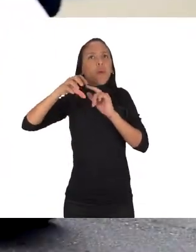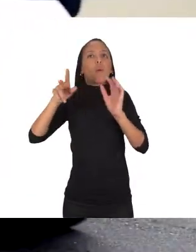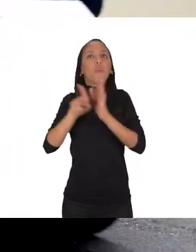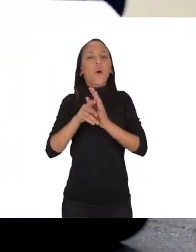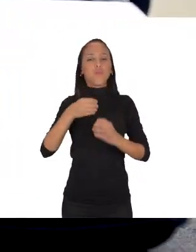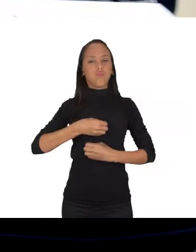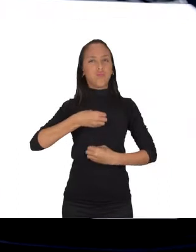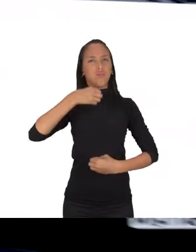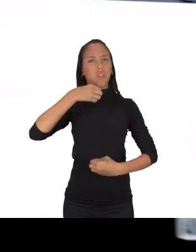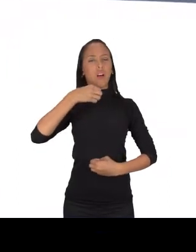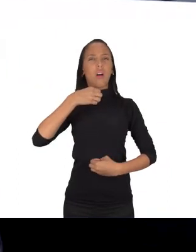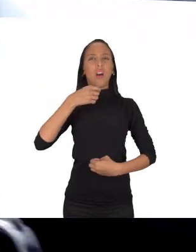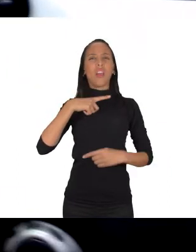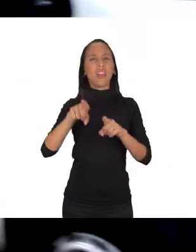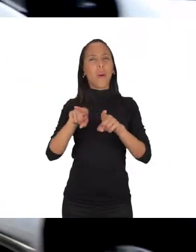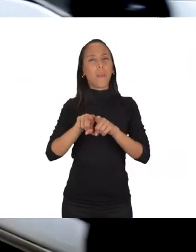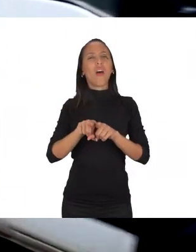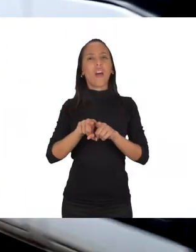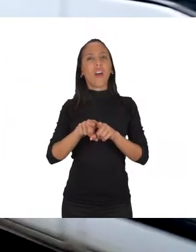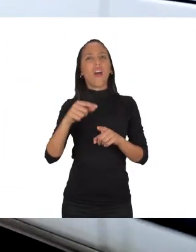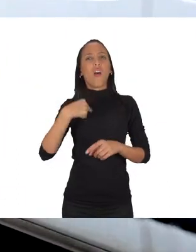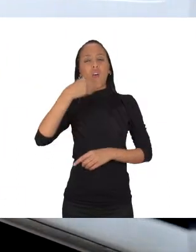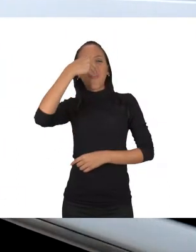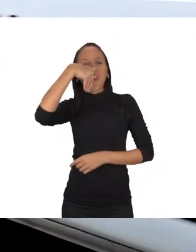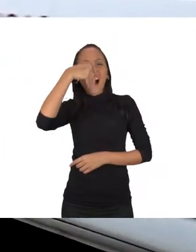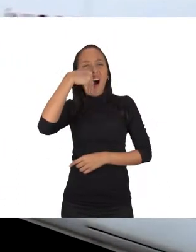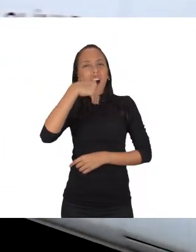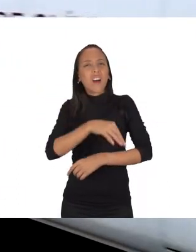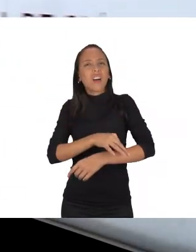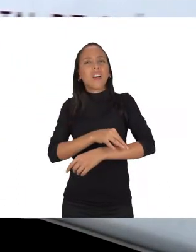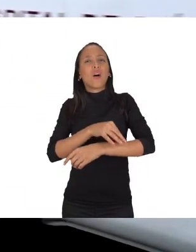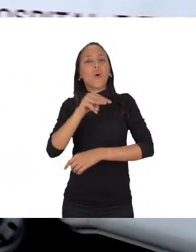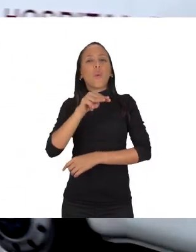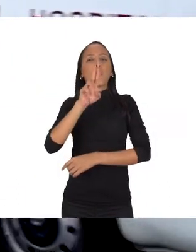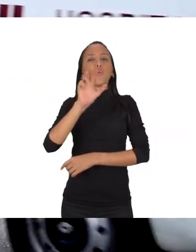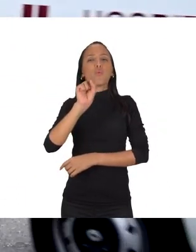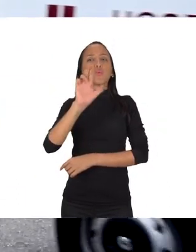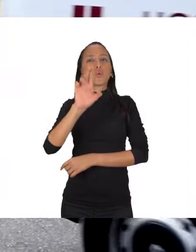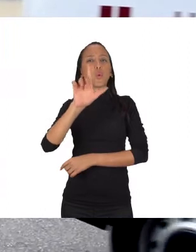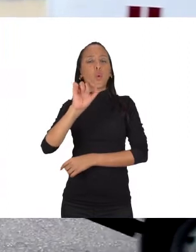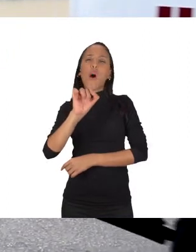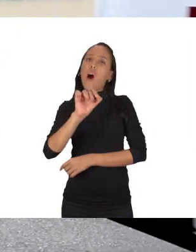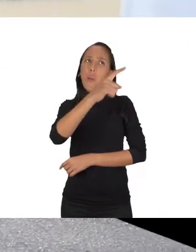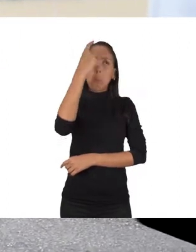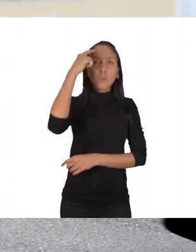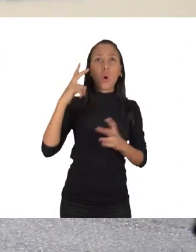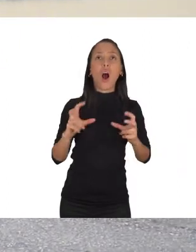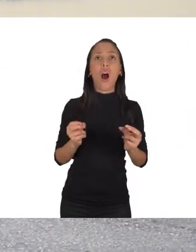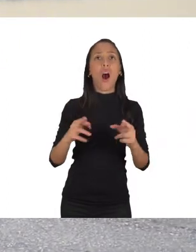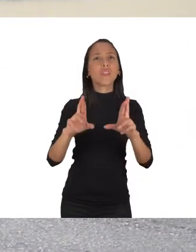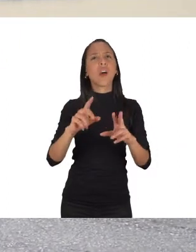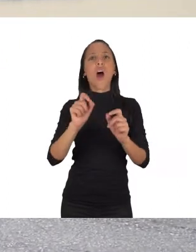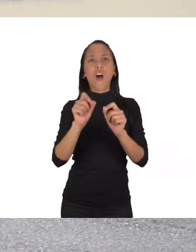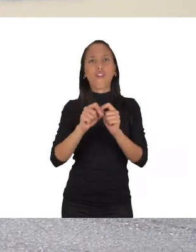muscular. Aí o médico achou que tinha câncer e aí eu peguei para ser pesquisada cabeça e pescoço. Aí veio a biópsia, tudo,